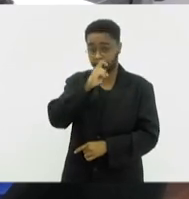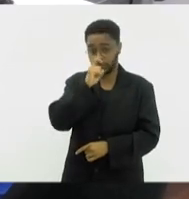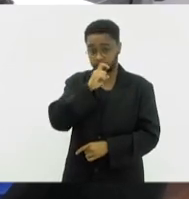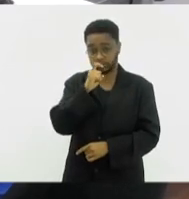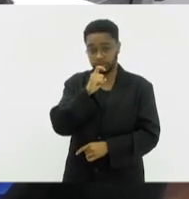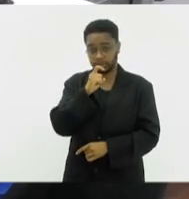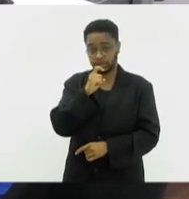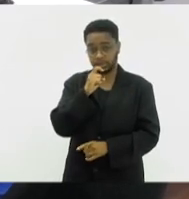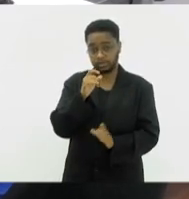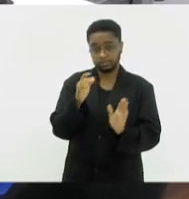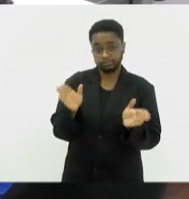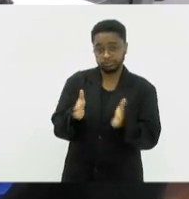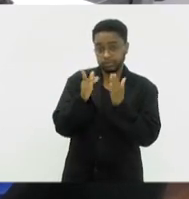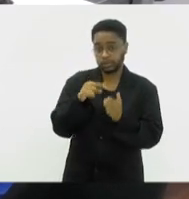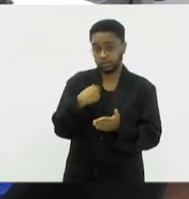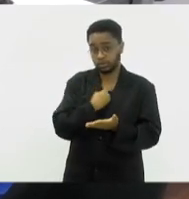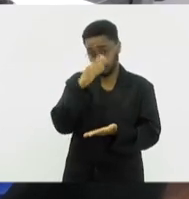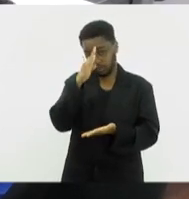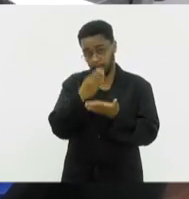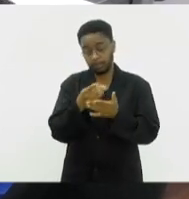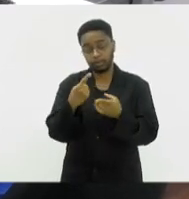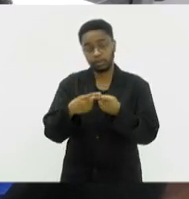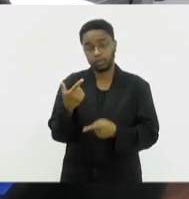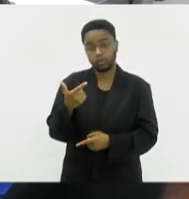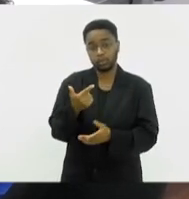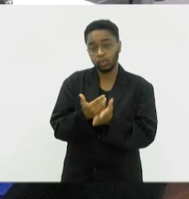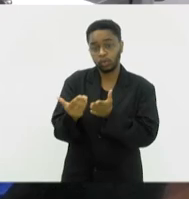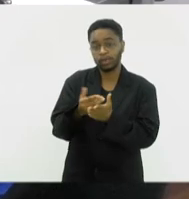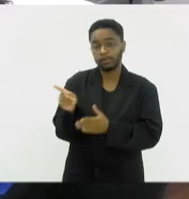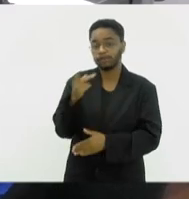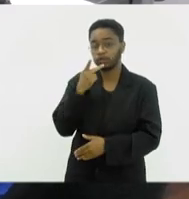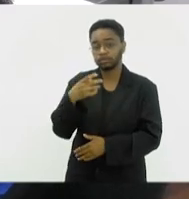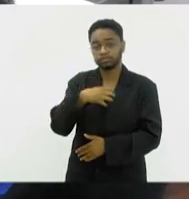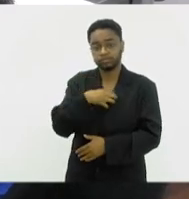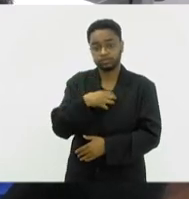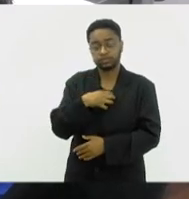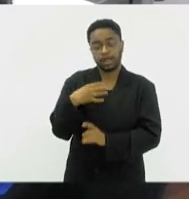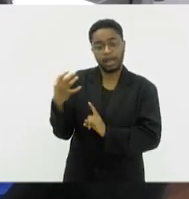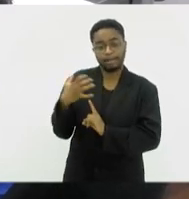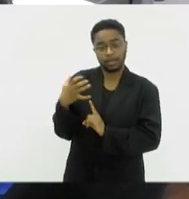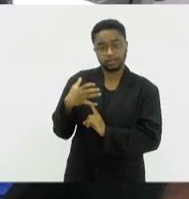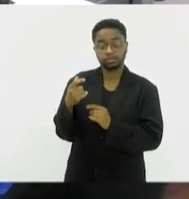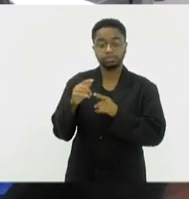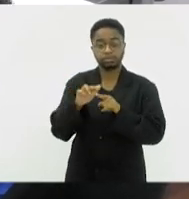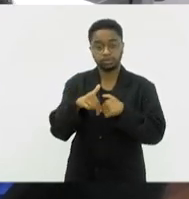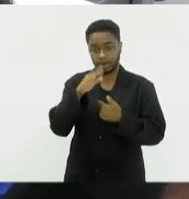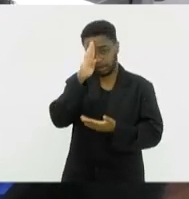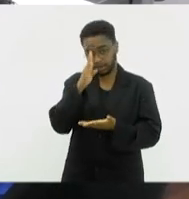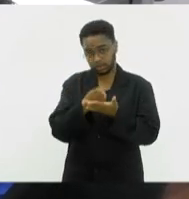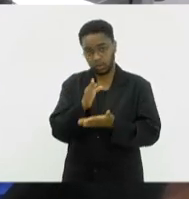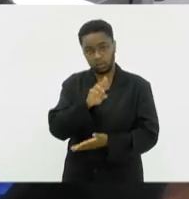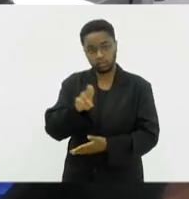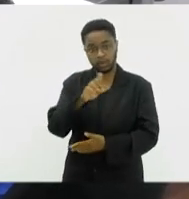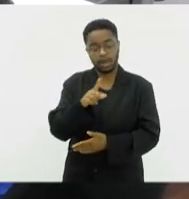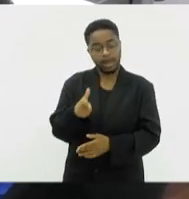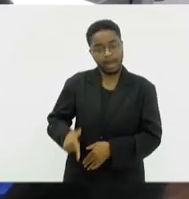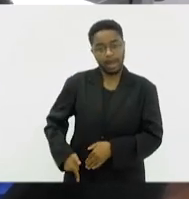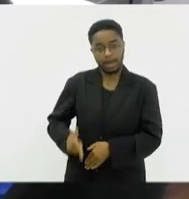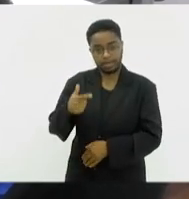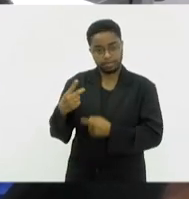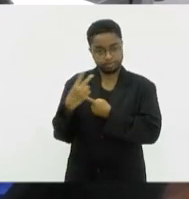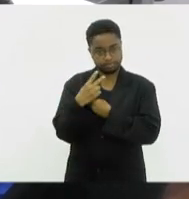convicção. Ele disse inicialmente que ele se sentia ameaçado. Por isso ele acreditava que utilizar uma arma de fogo promovia a autodefesa